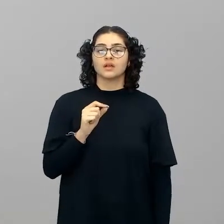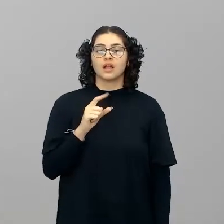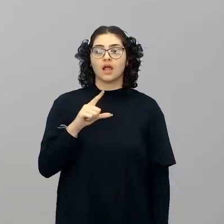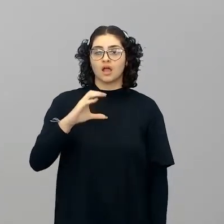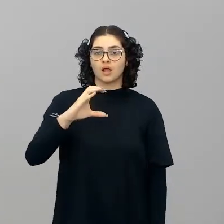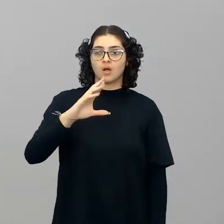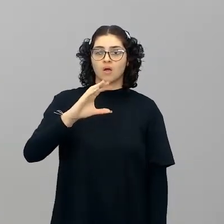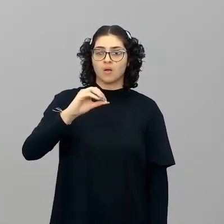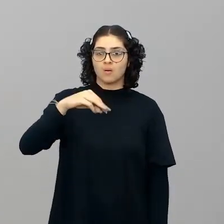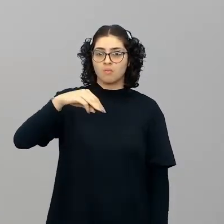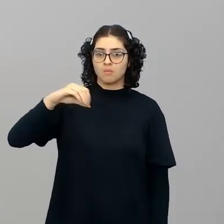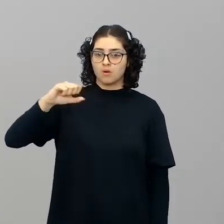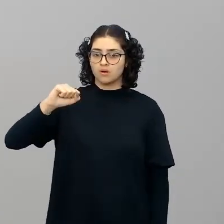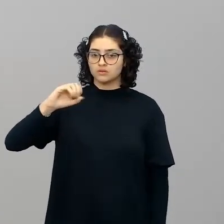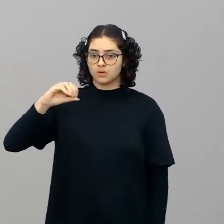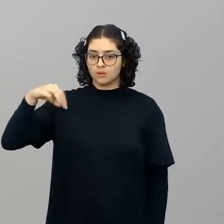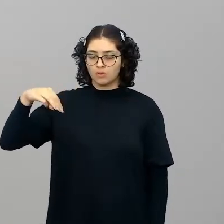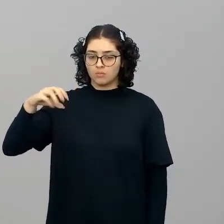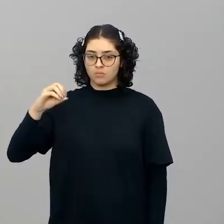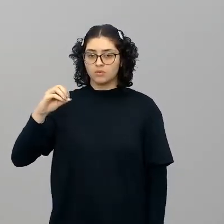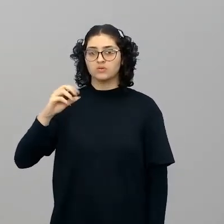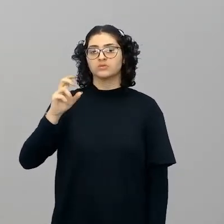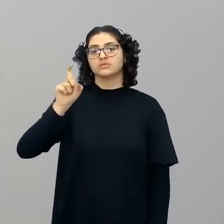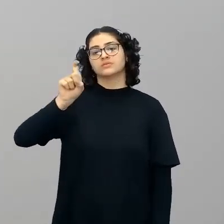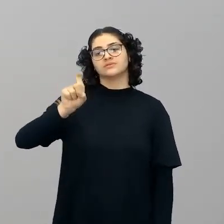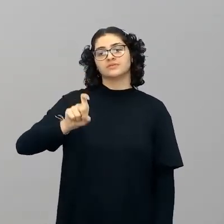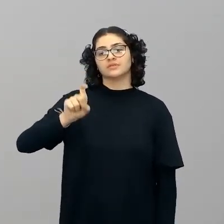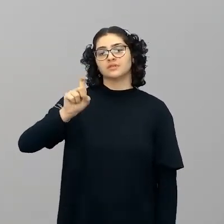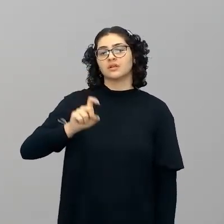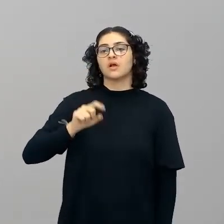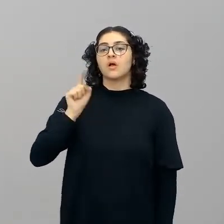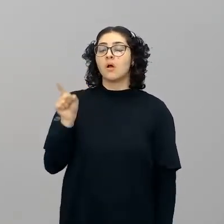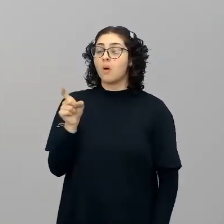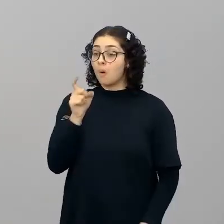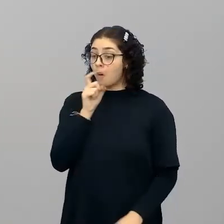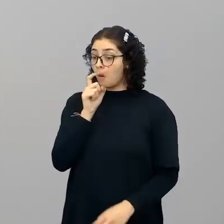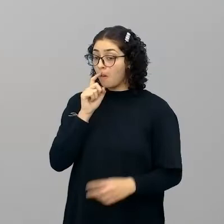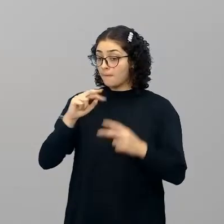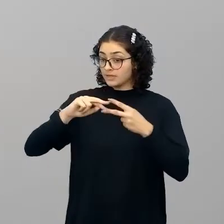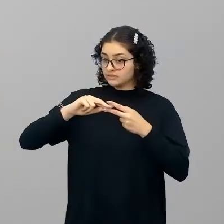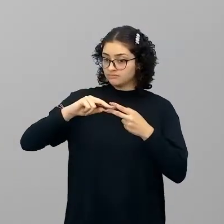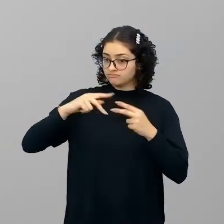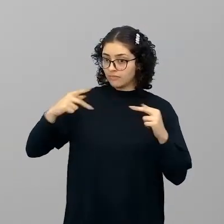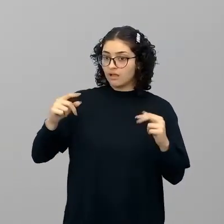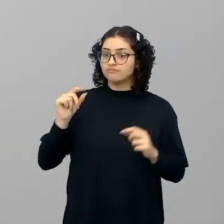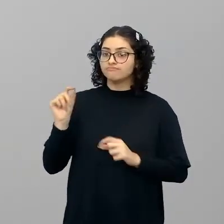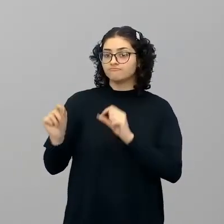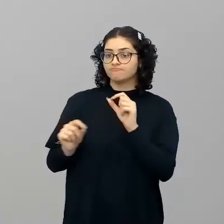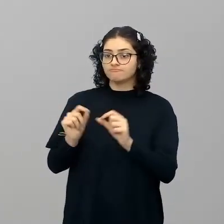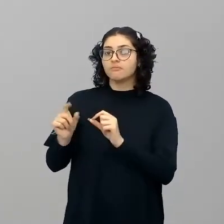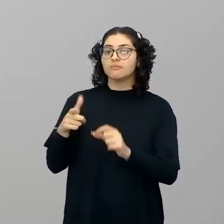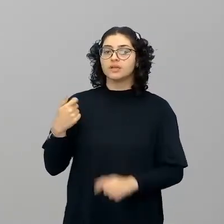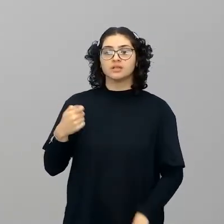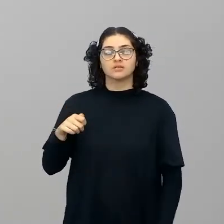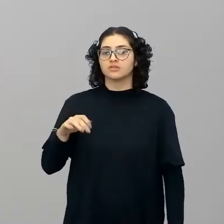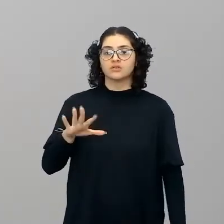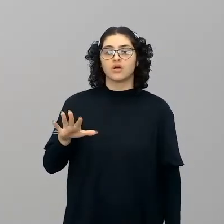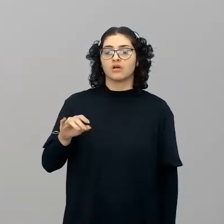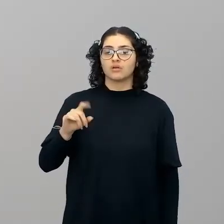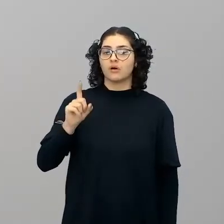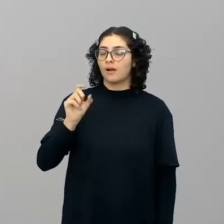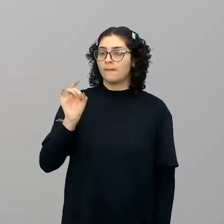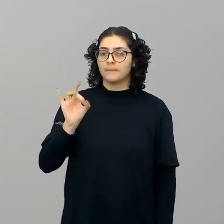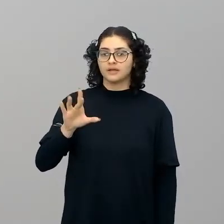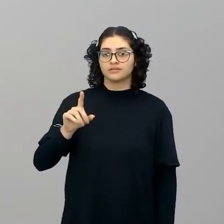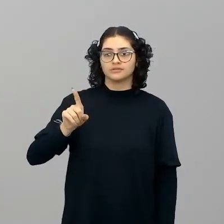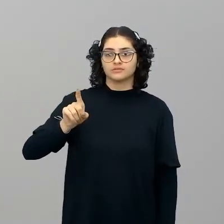cromossomo X. Para ser um homem geneticamente reconhecido como homem, ele precisa de apenas um cromossomo